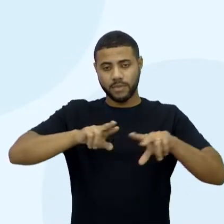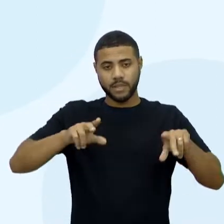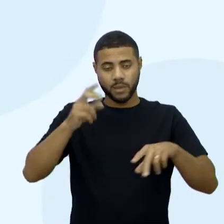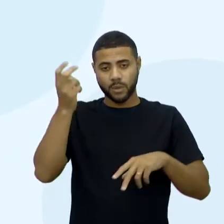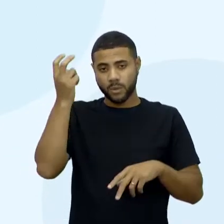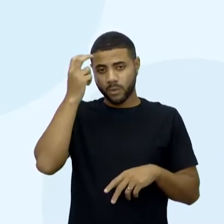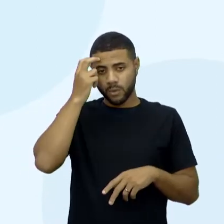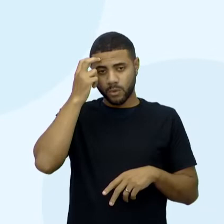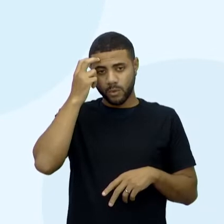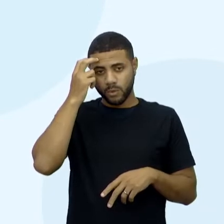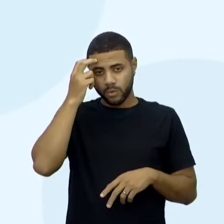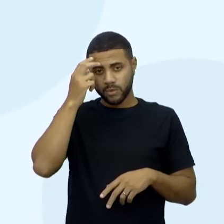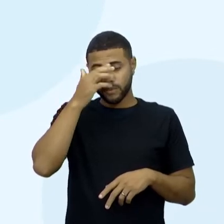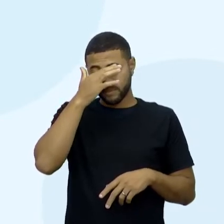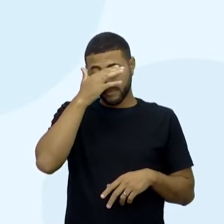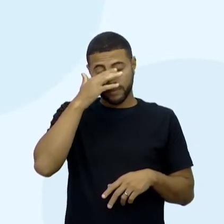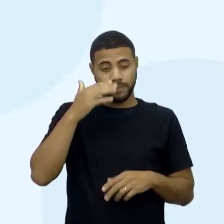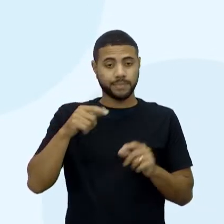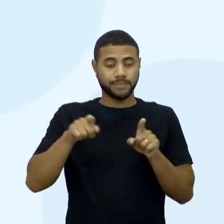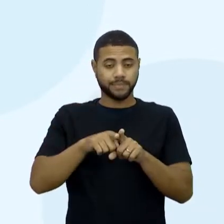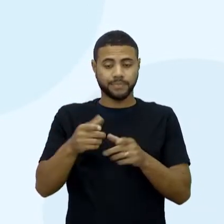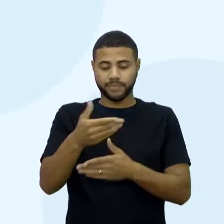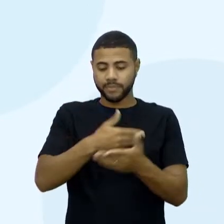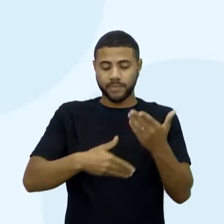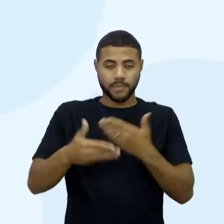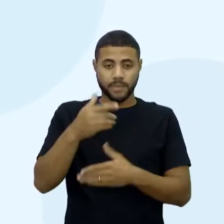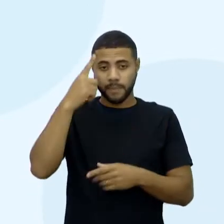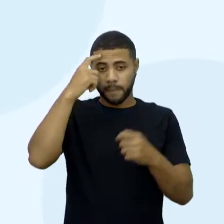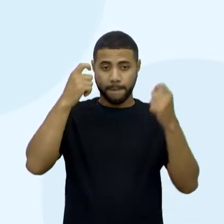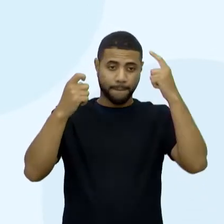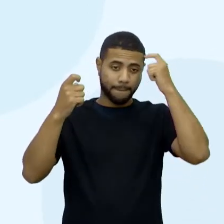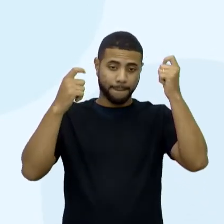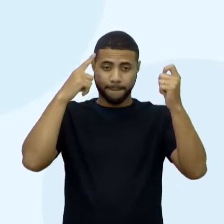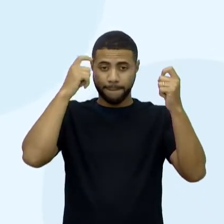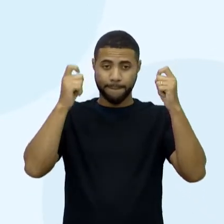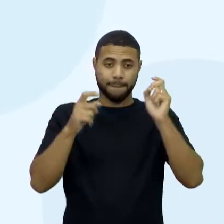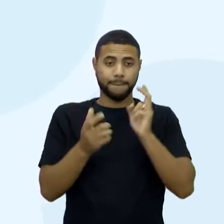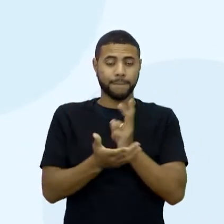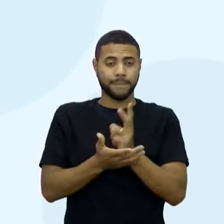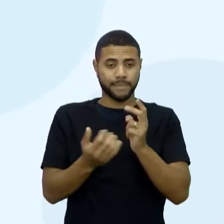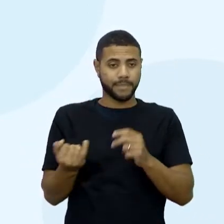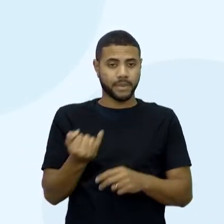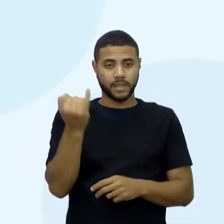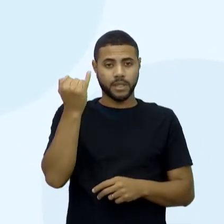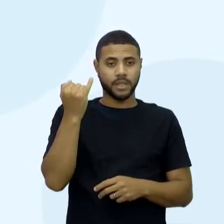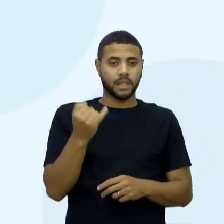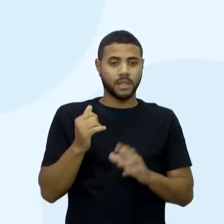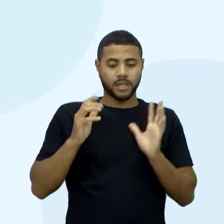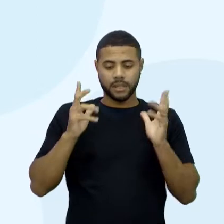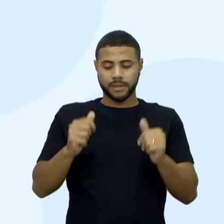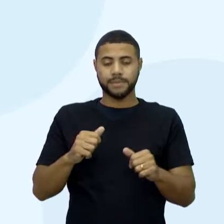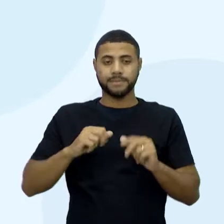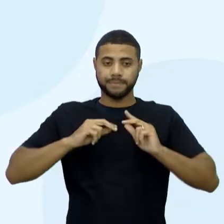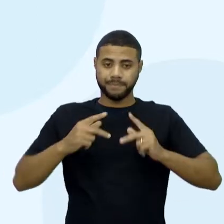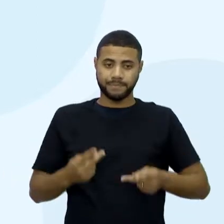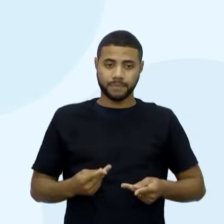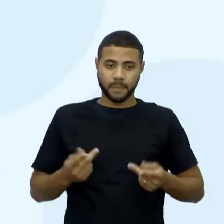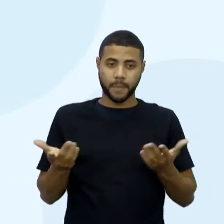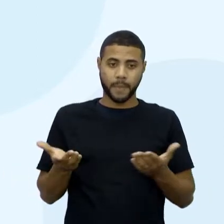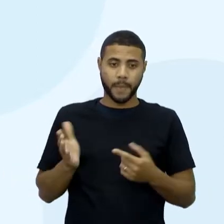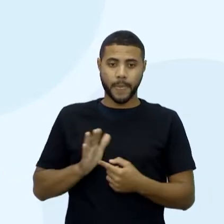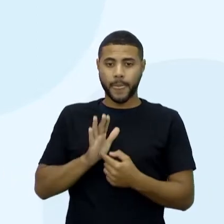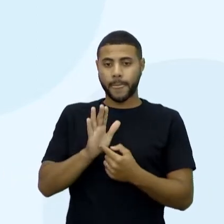cultural como fonte de intercâmbio, inovação e criatividade é necessária aos seres humanos e, nesse